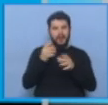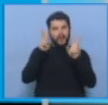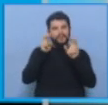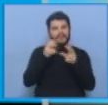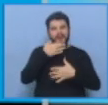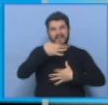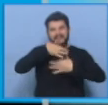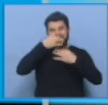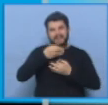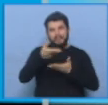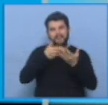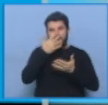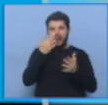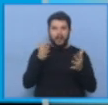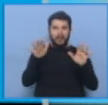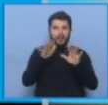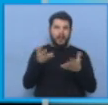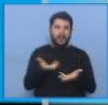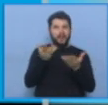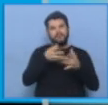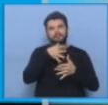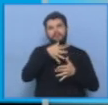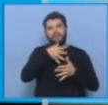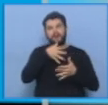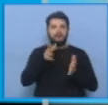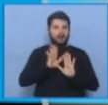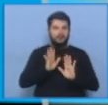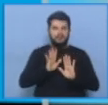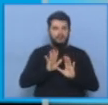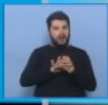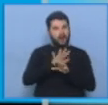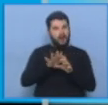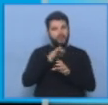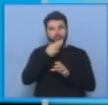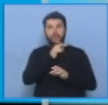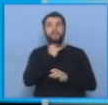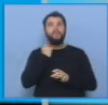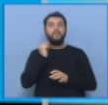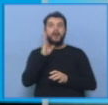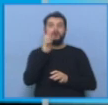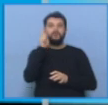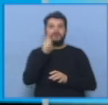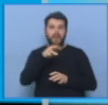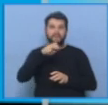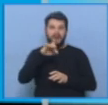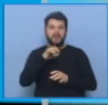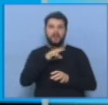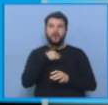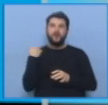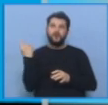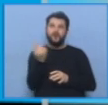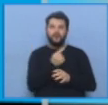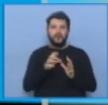ser tratado com leveza. E por isso esta dimensão também, que já fez referência o Padre José Maria, de rezarmos